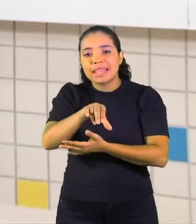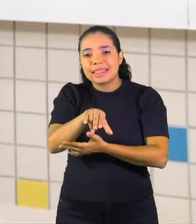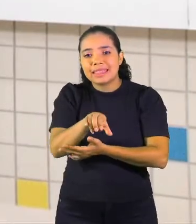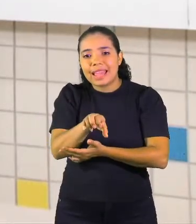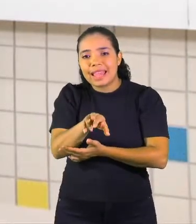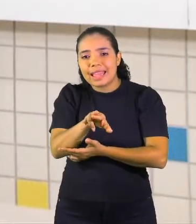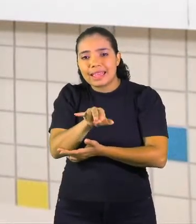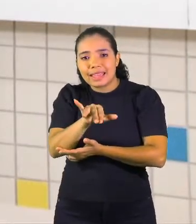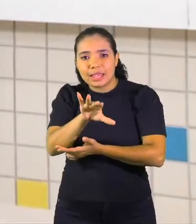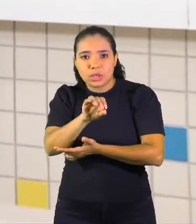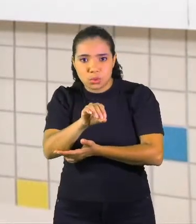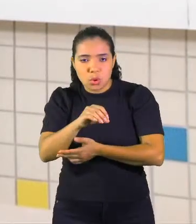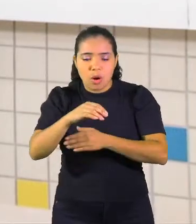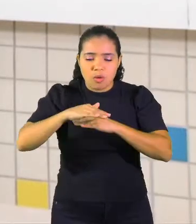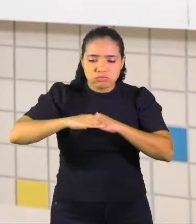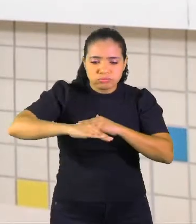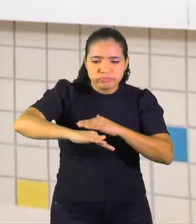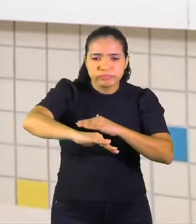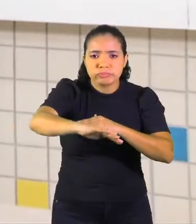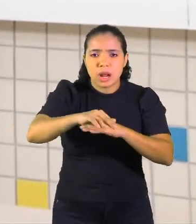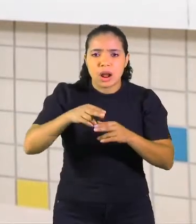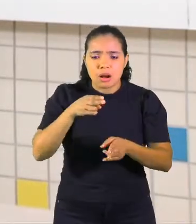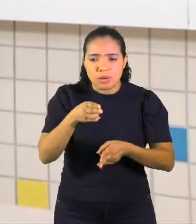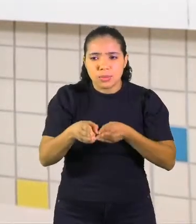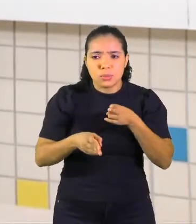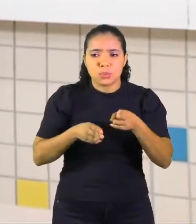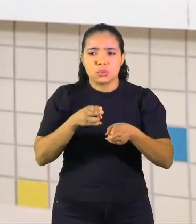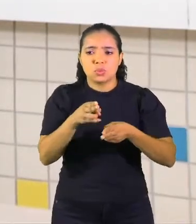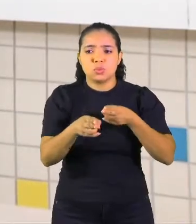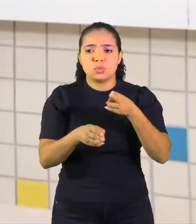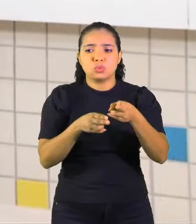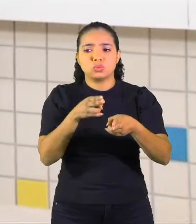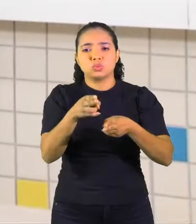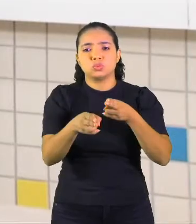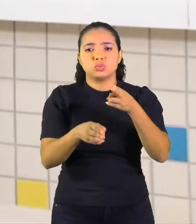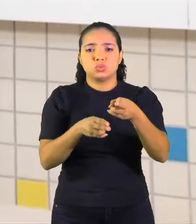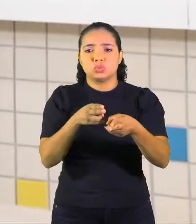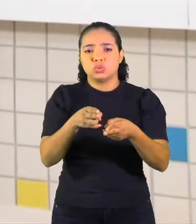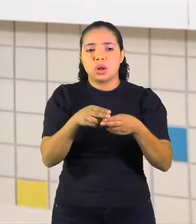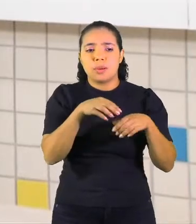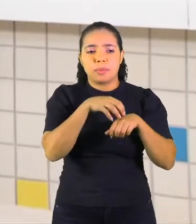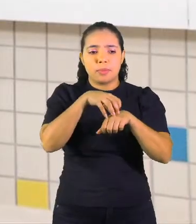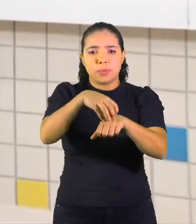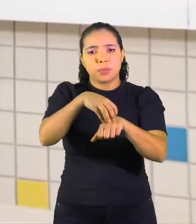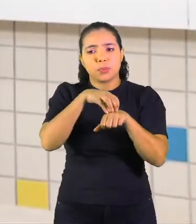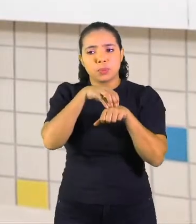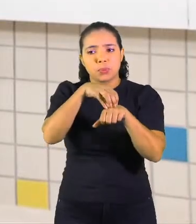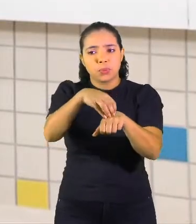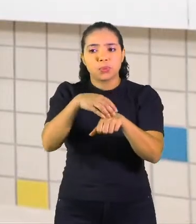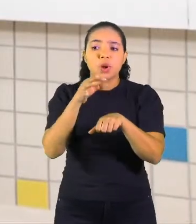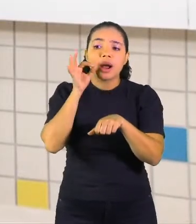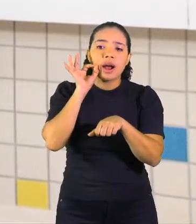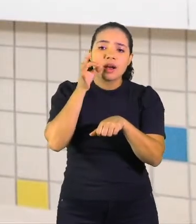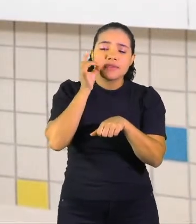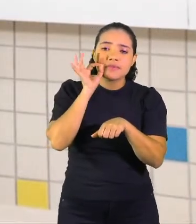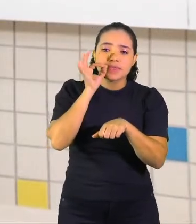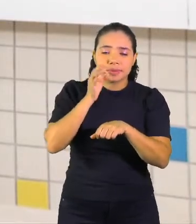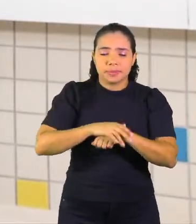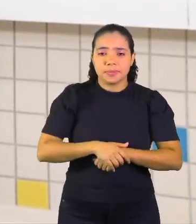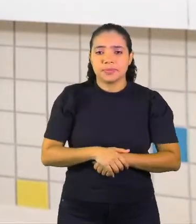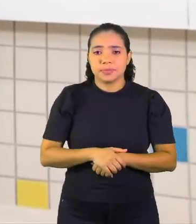e melhorando, foi criada por aí ferrovias para transportar o café. Tal